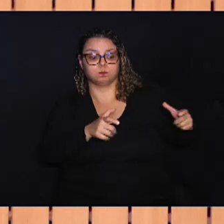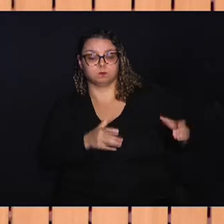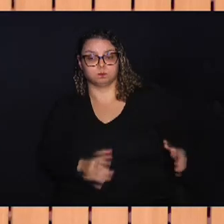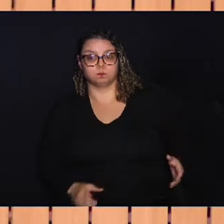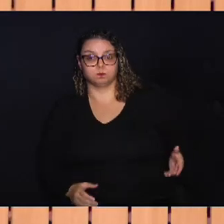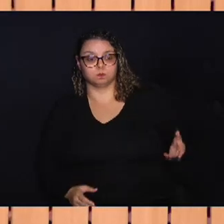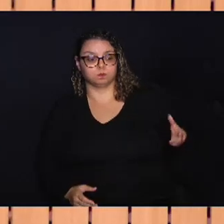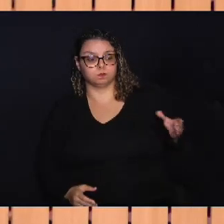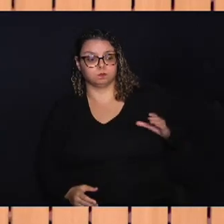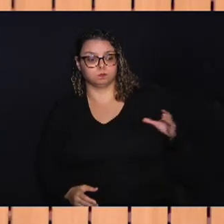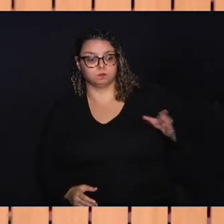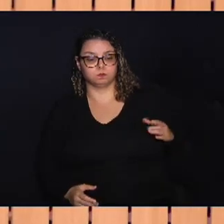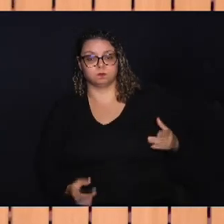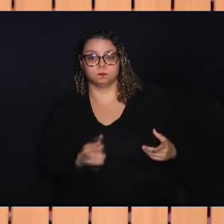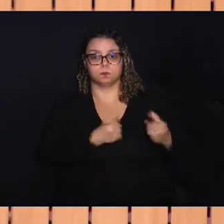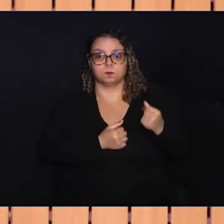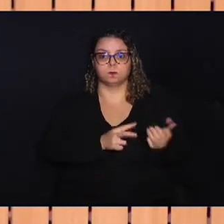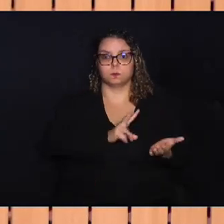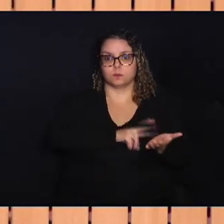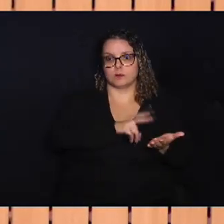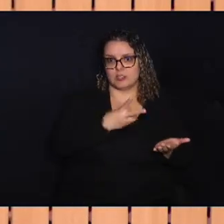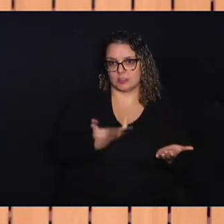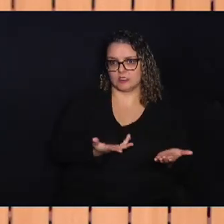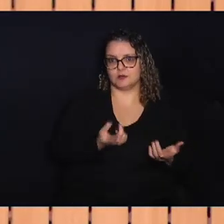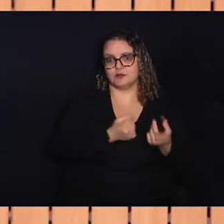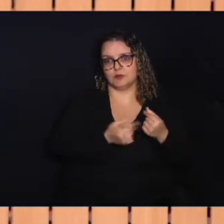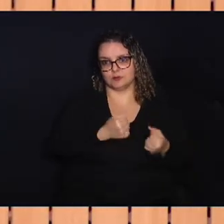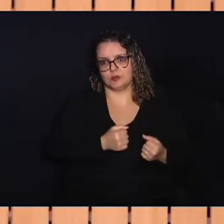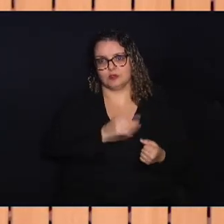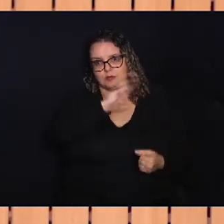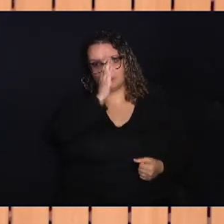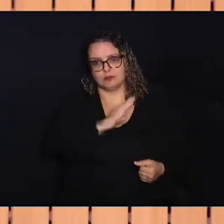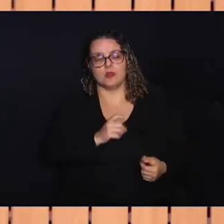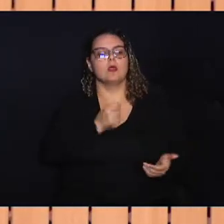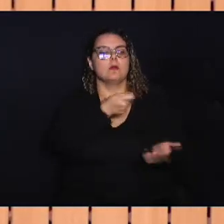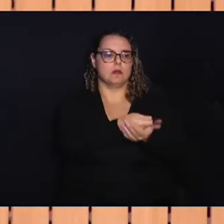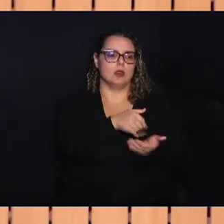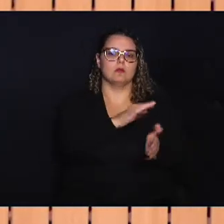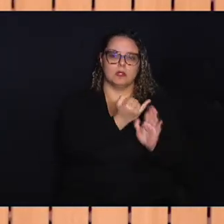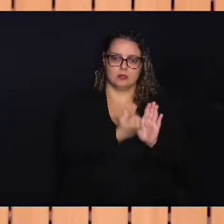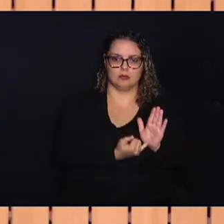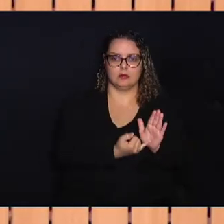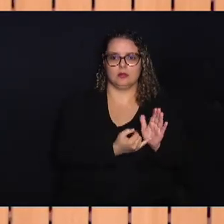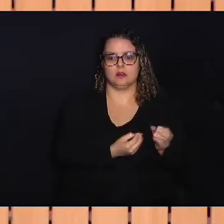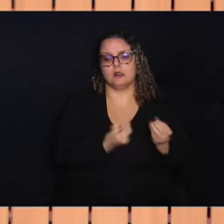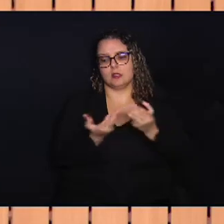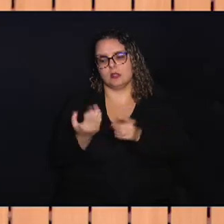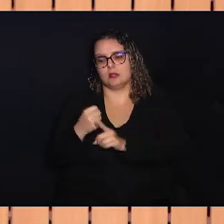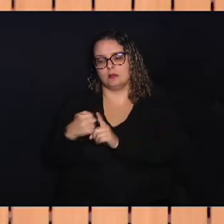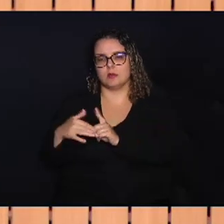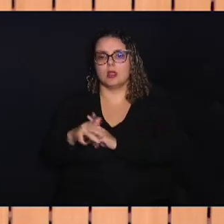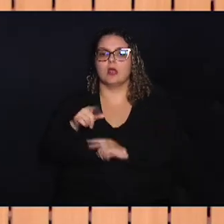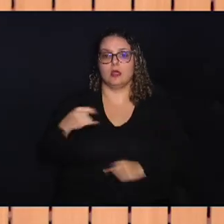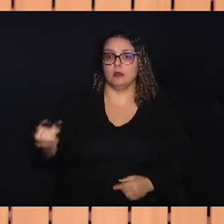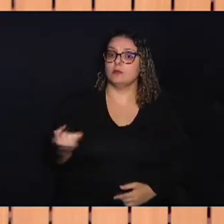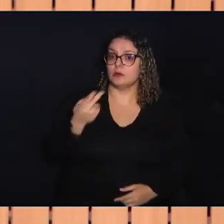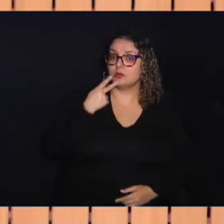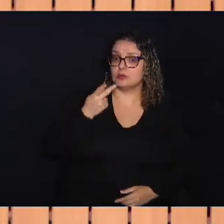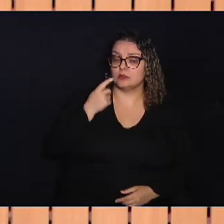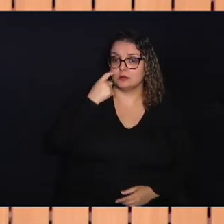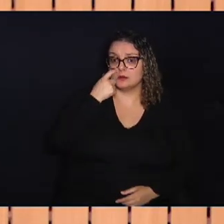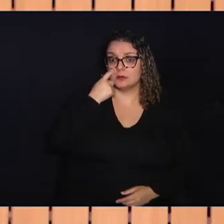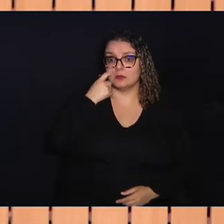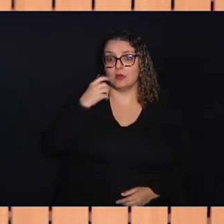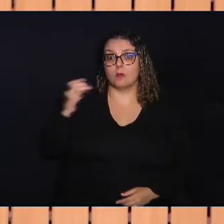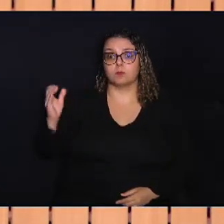política econômica, sim, esteja pagando mais imposto e retribua para a sociedade. É importante dizer que a